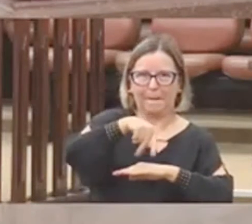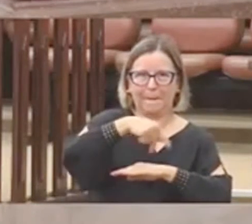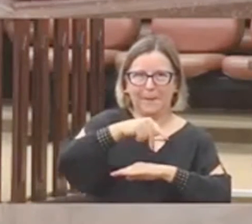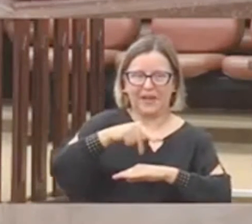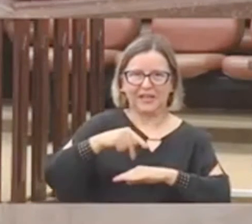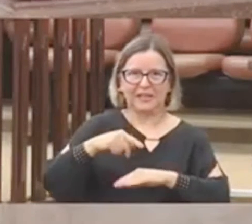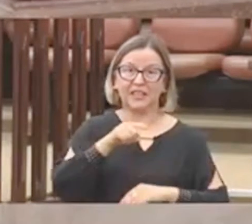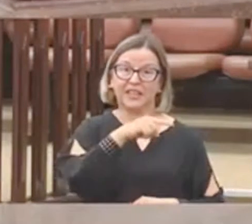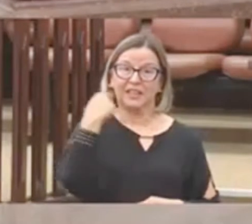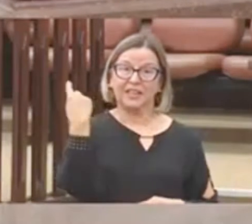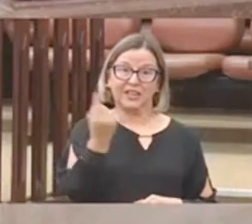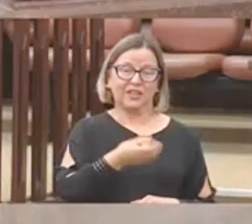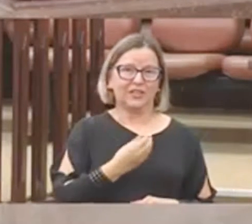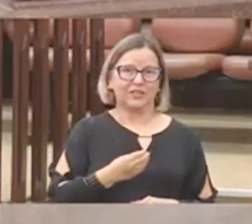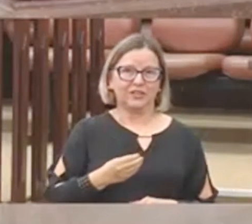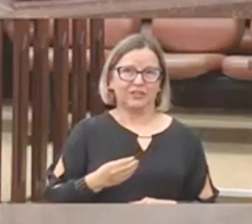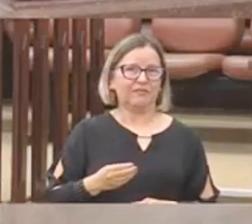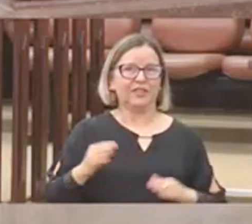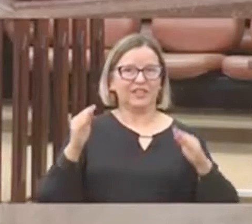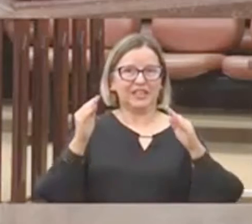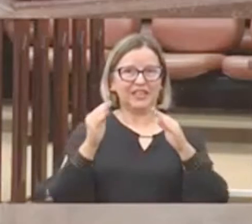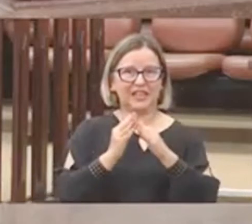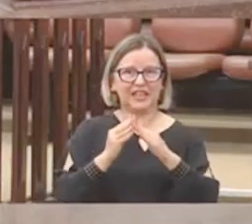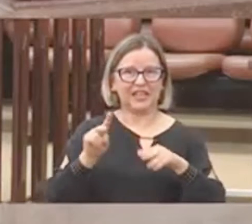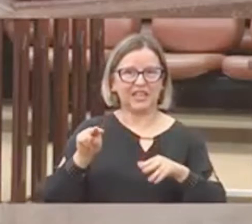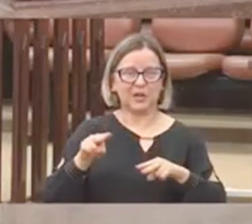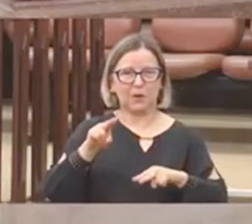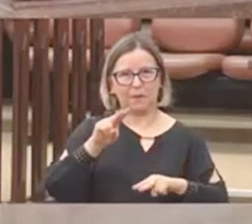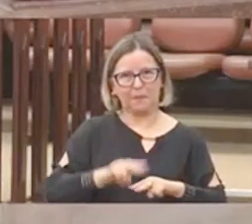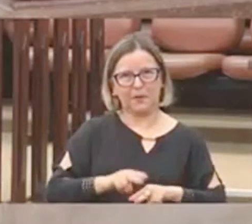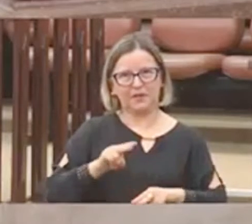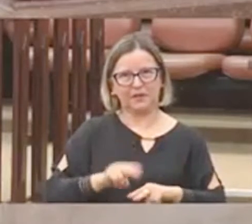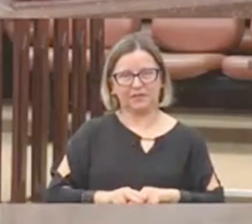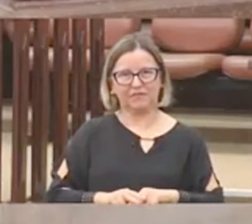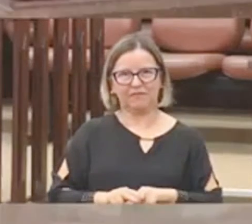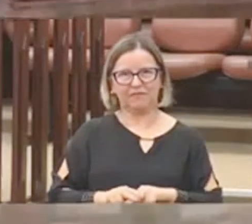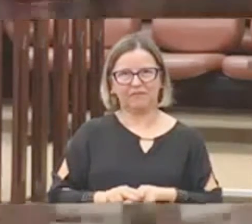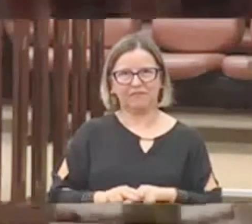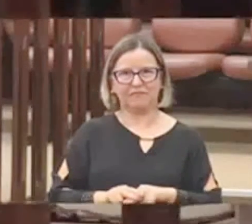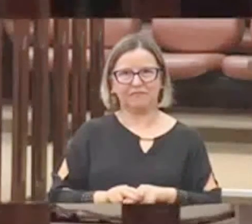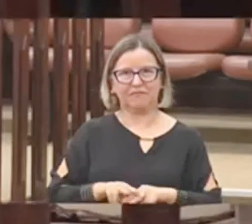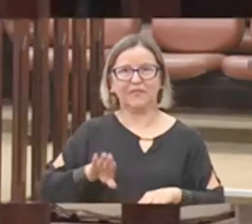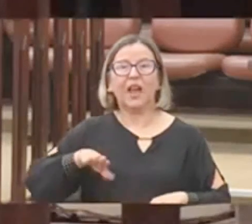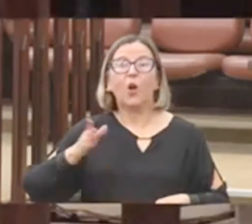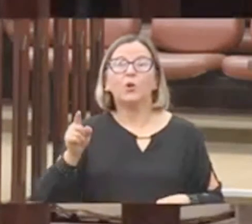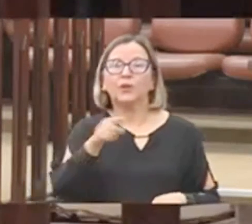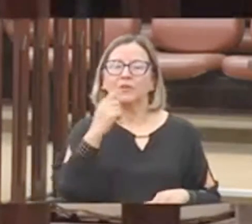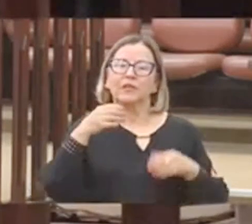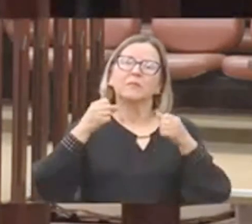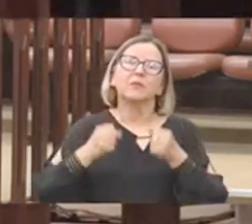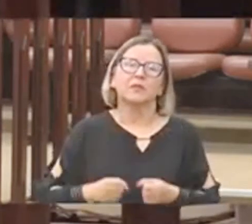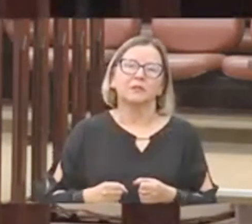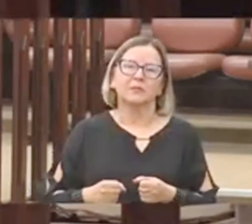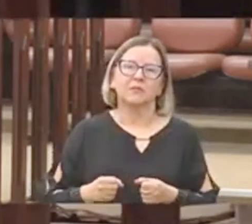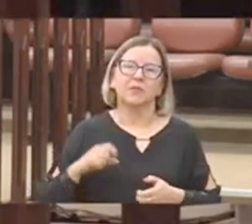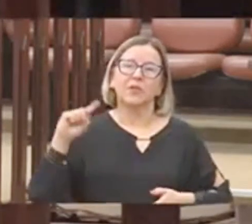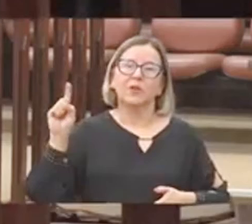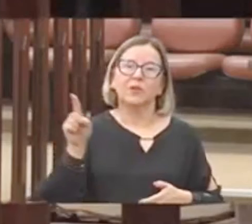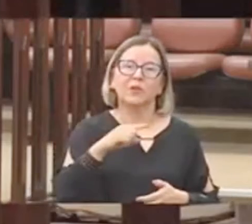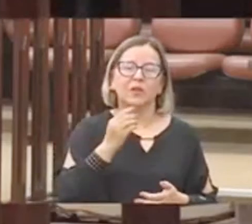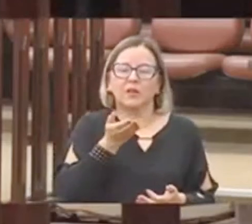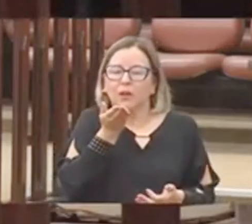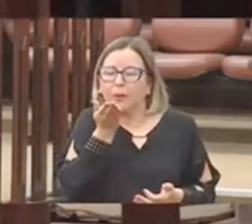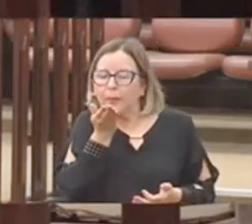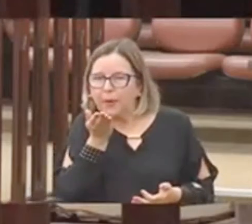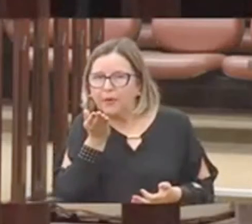a potência do ser humano? Nós somos pó, apenas pó. Gênesis 3,19